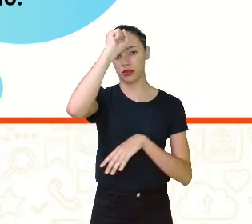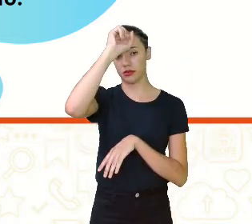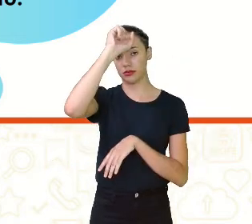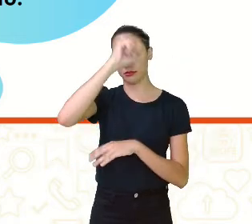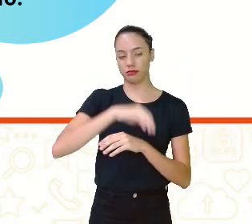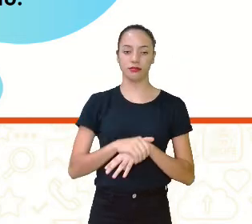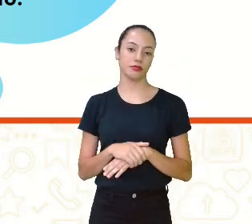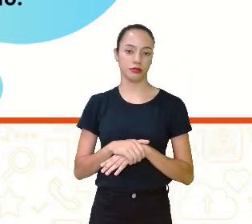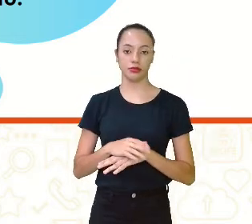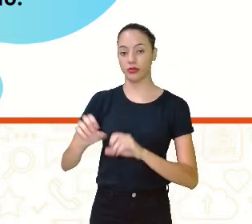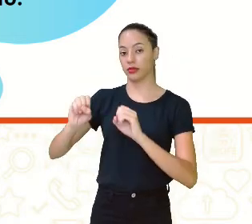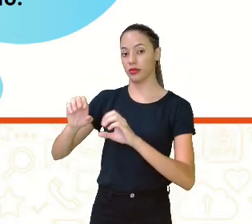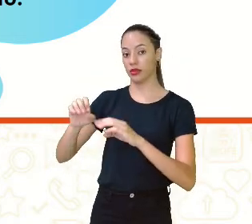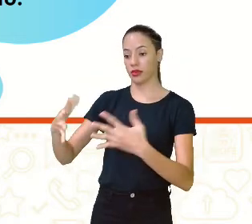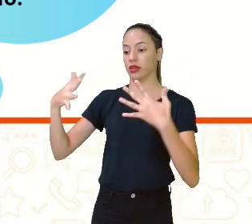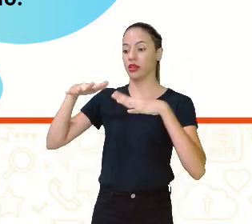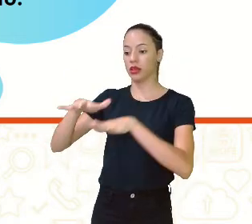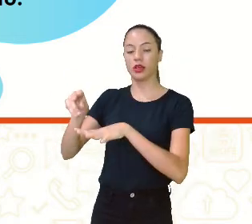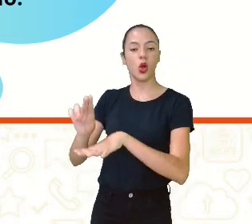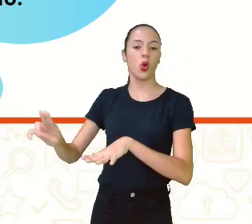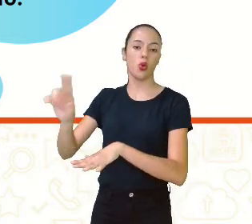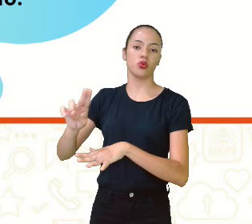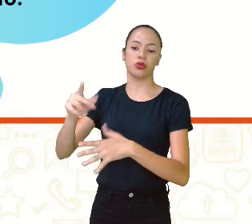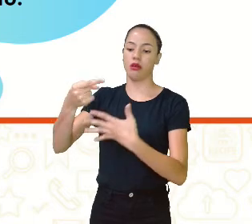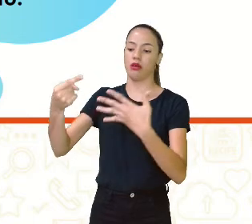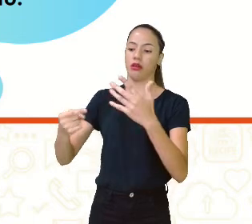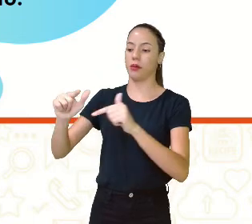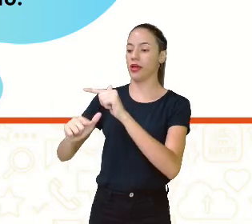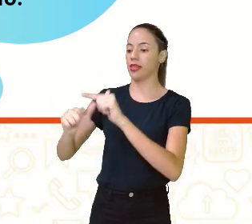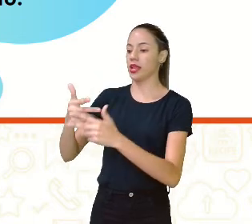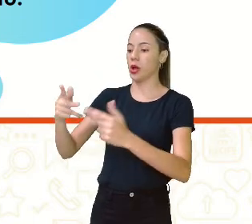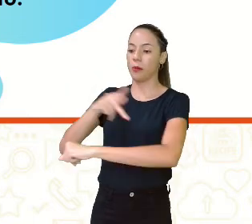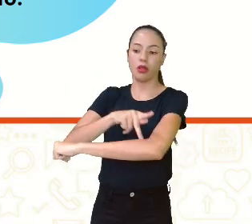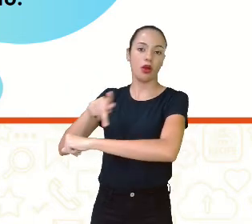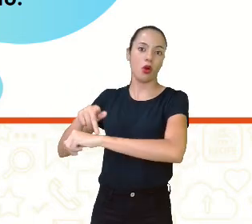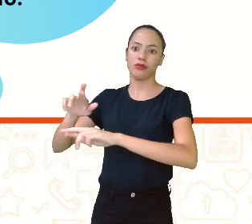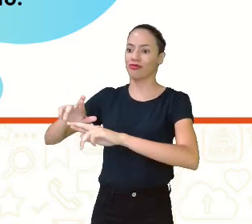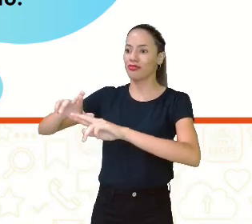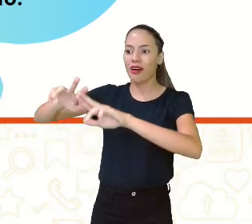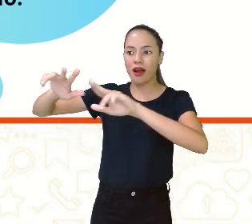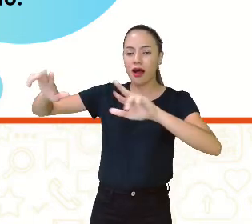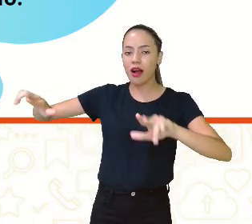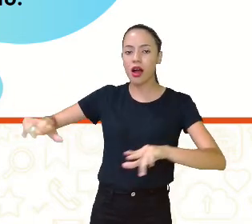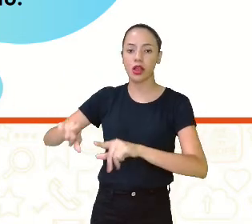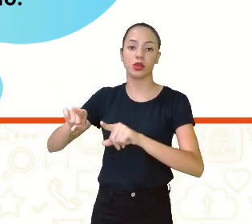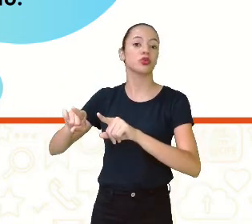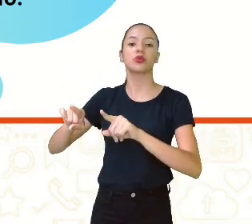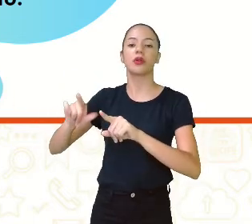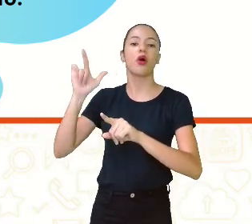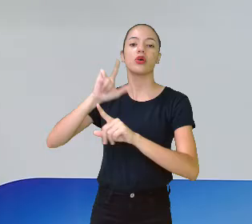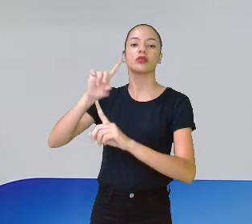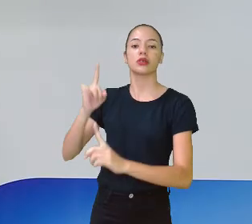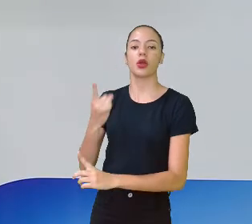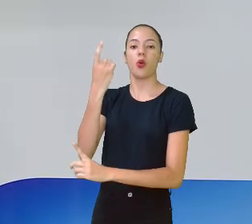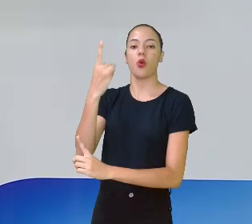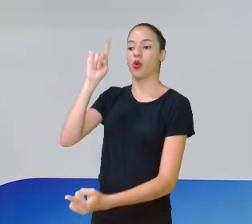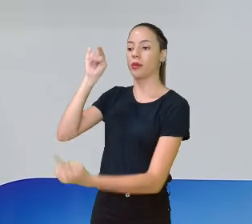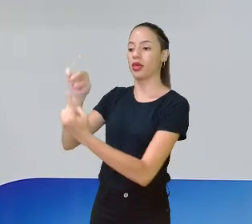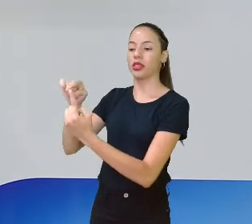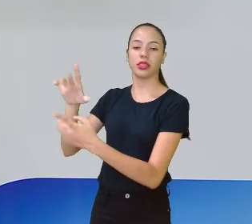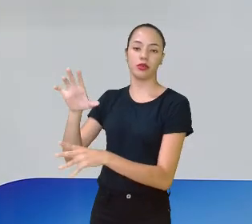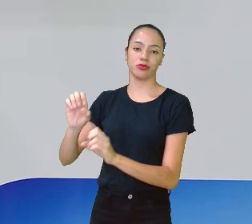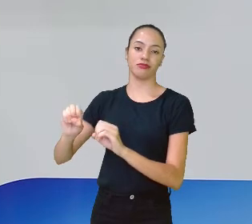educação inclusiva prevê o uso de diferentes materiais pedagógicos para alcançar o mesmo objetivo de